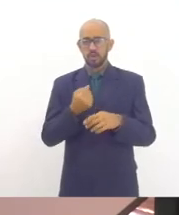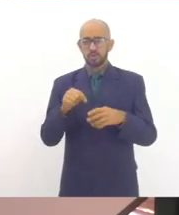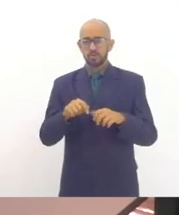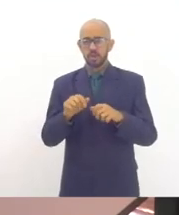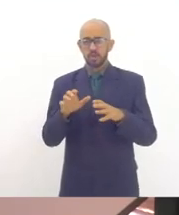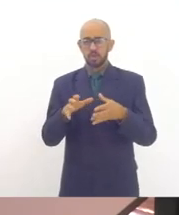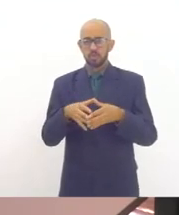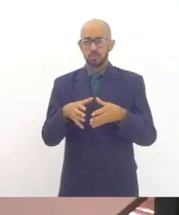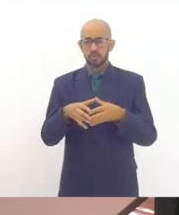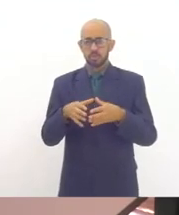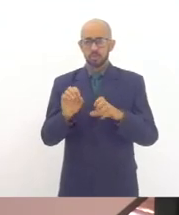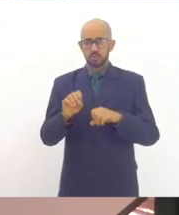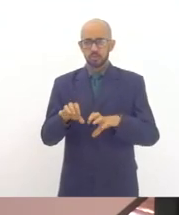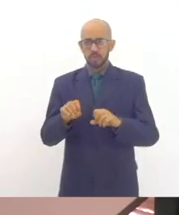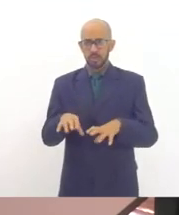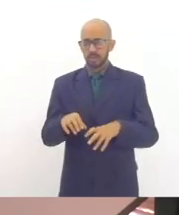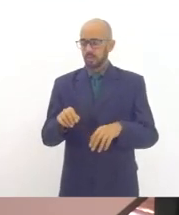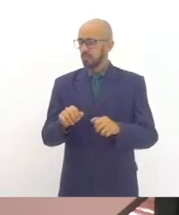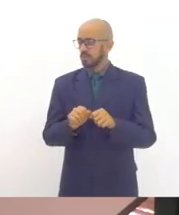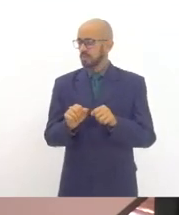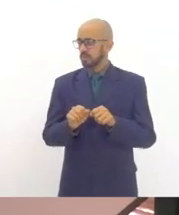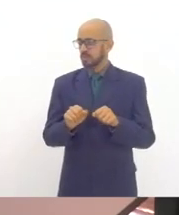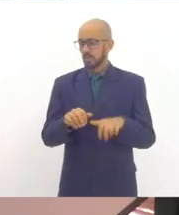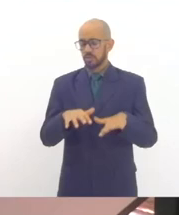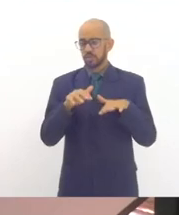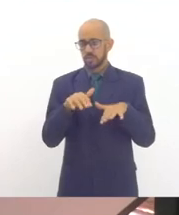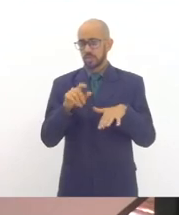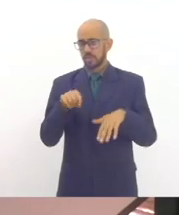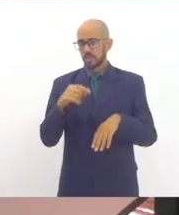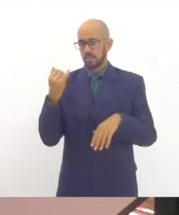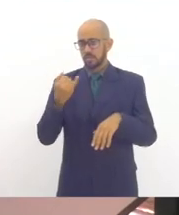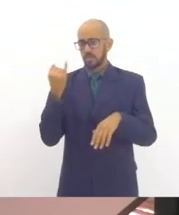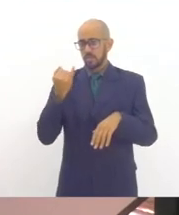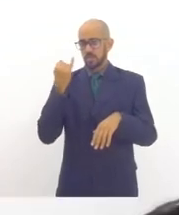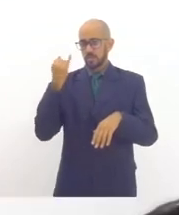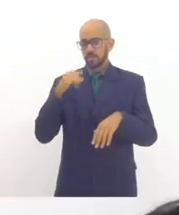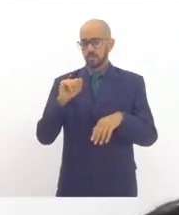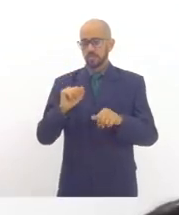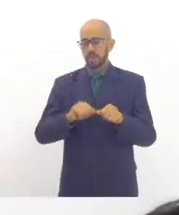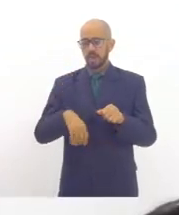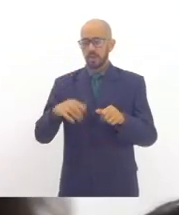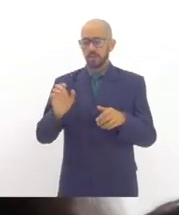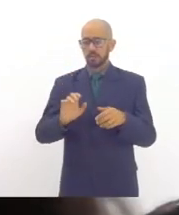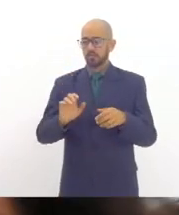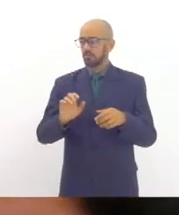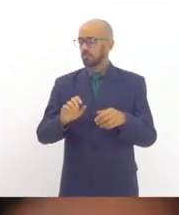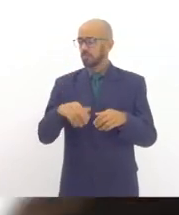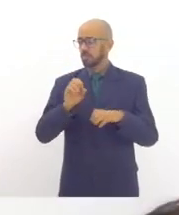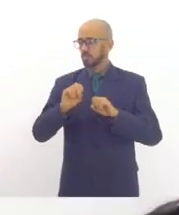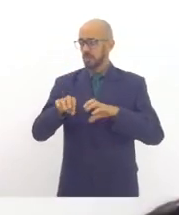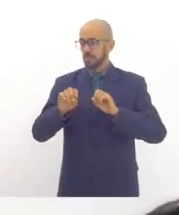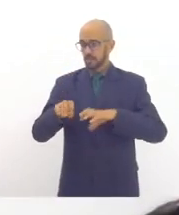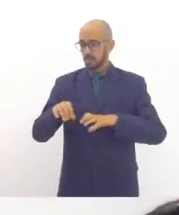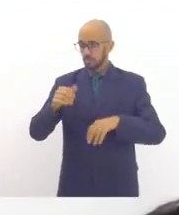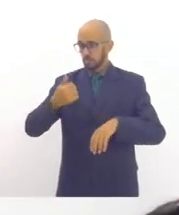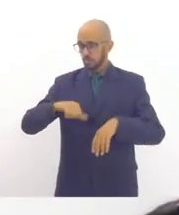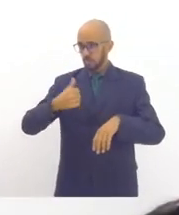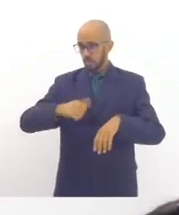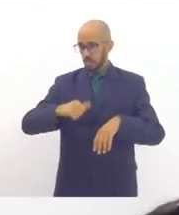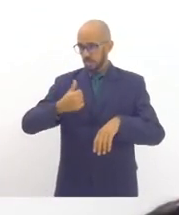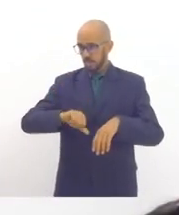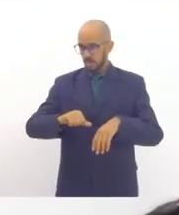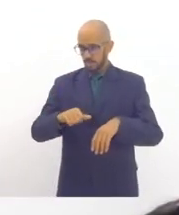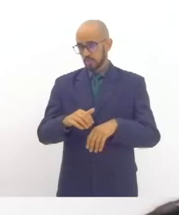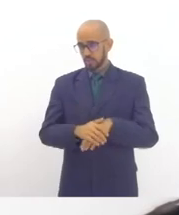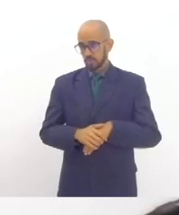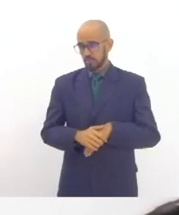pública que a gente entende tão importante para a consolidação de uma educação de qualidade no Estado do Rio de Janeiro, aprofundando esse debate da